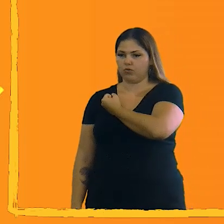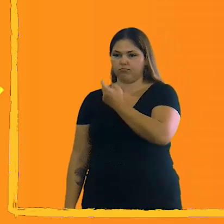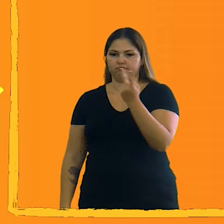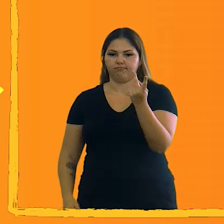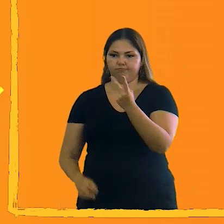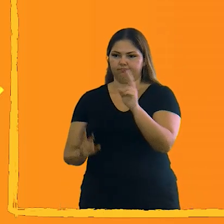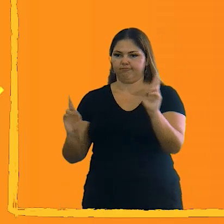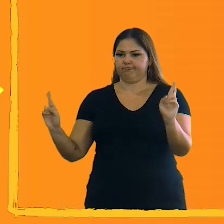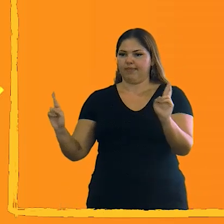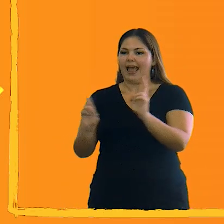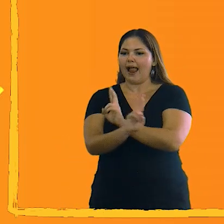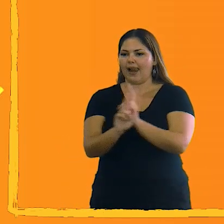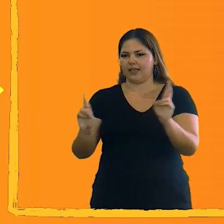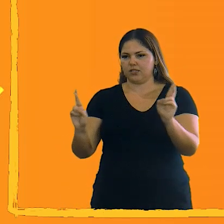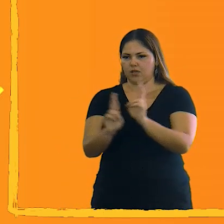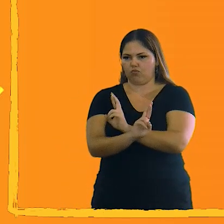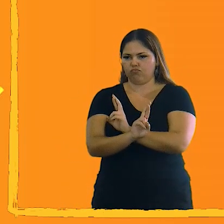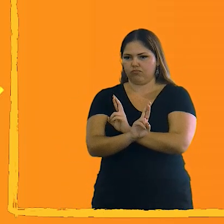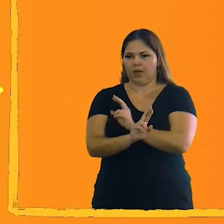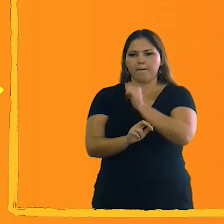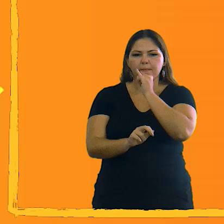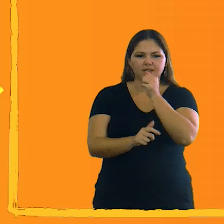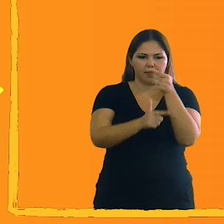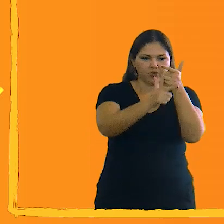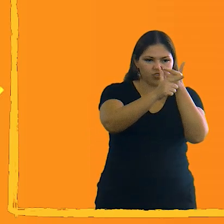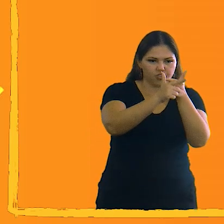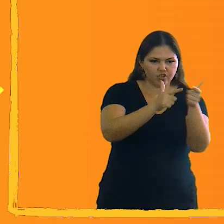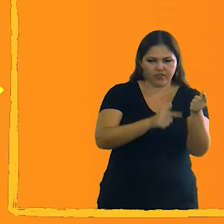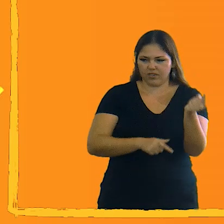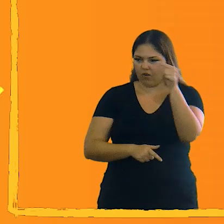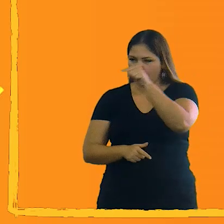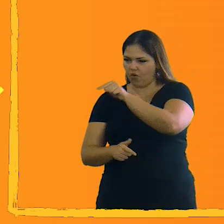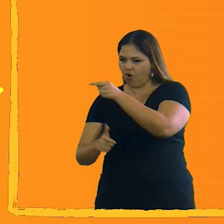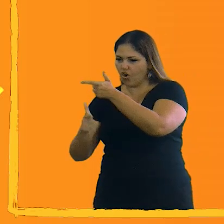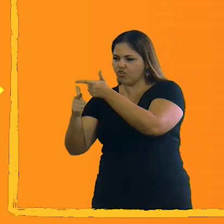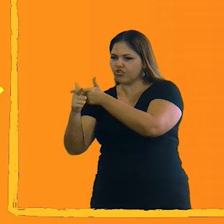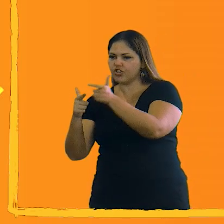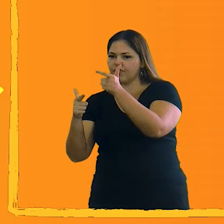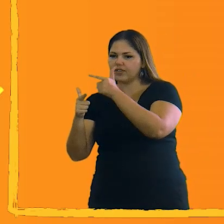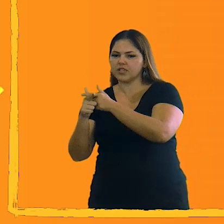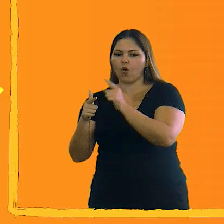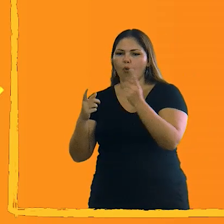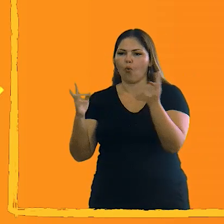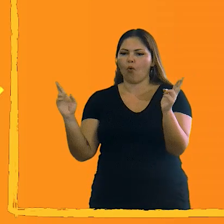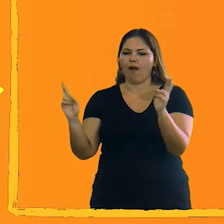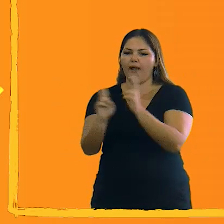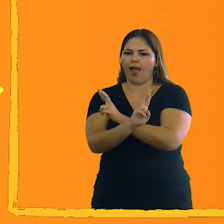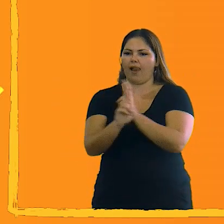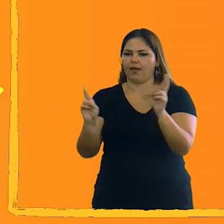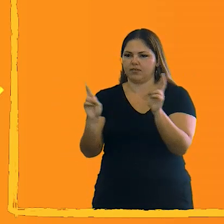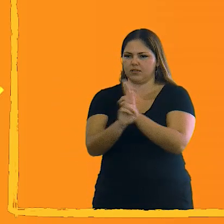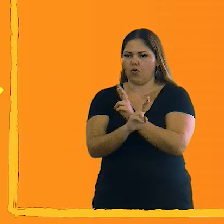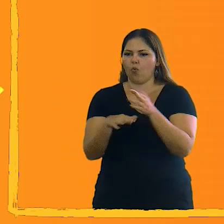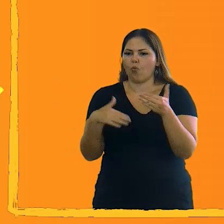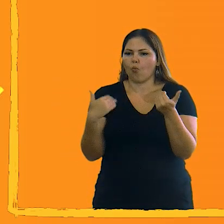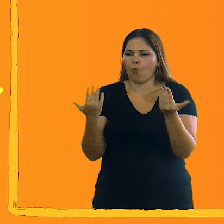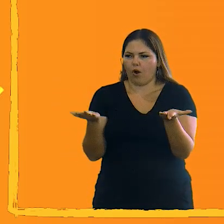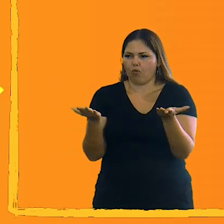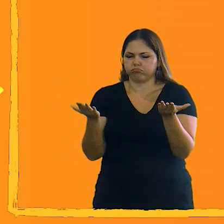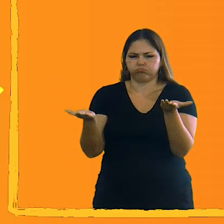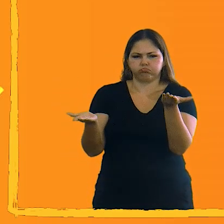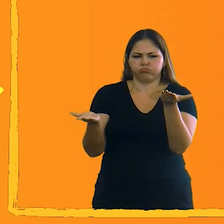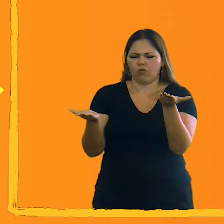ou mais razões Por exemplo quando você compara duas